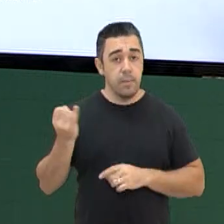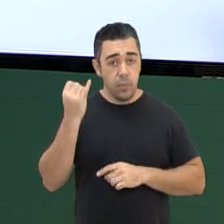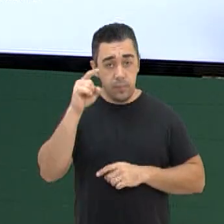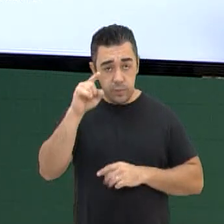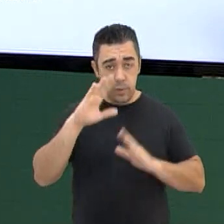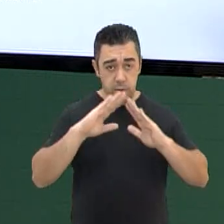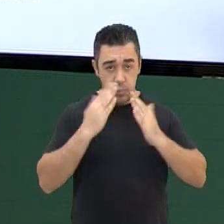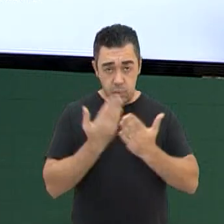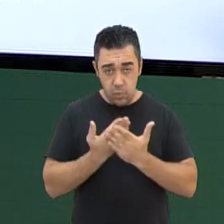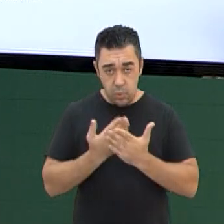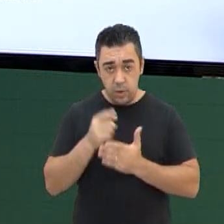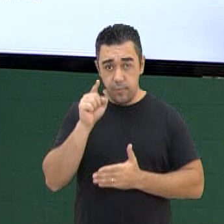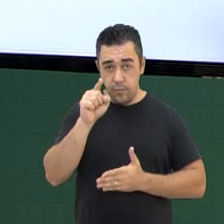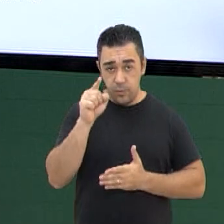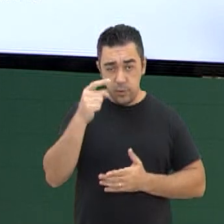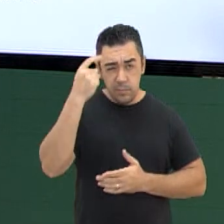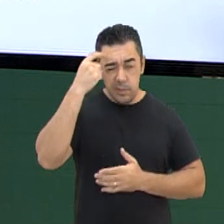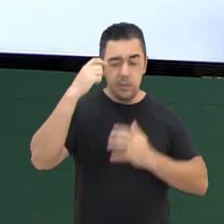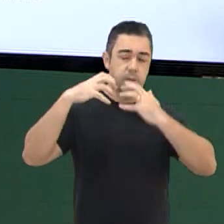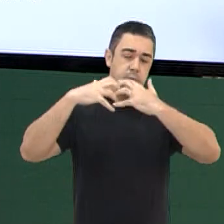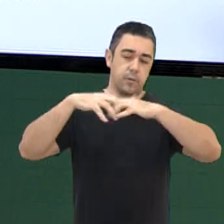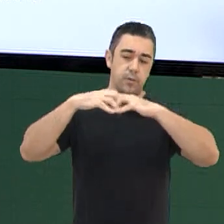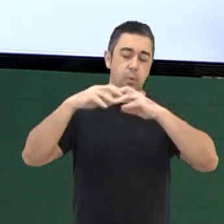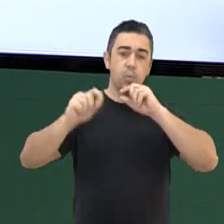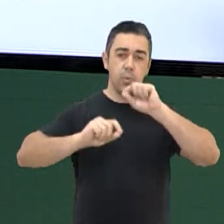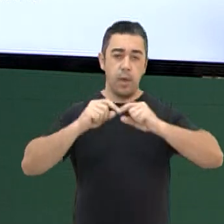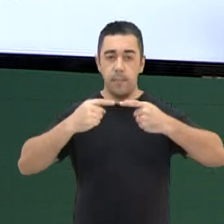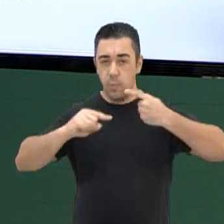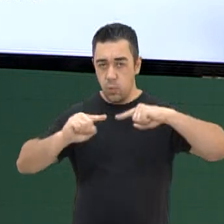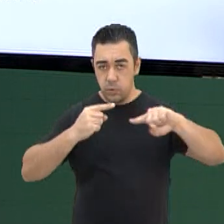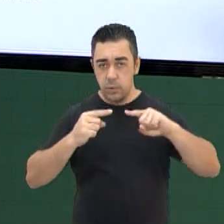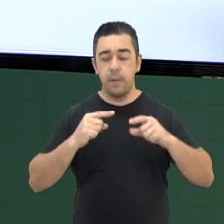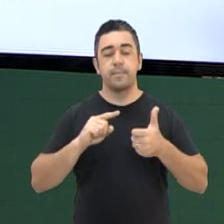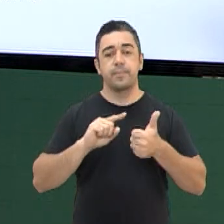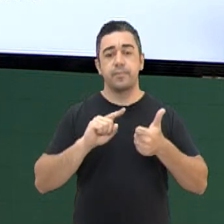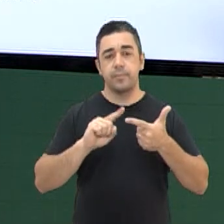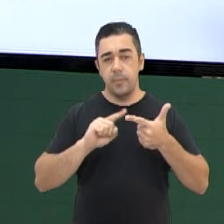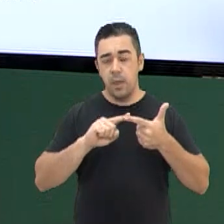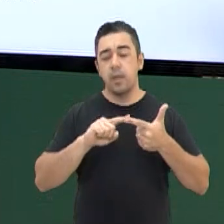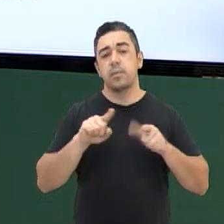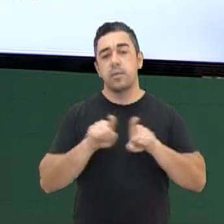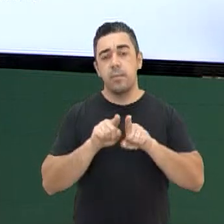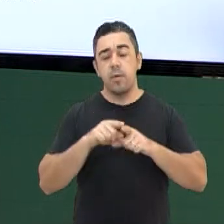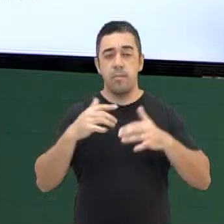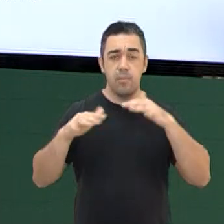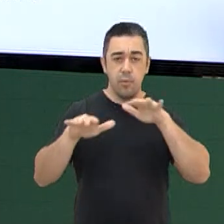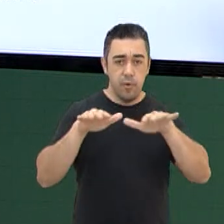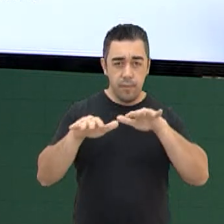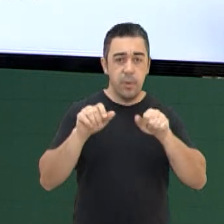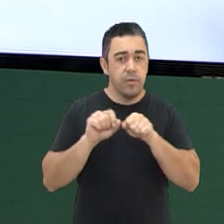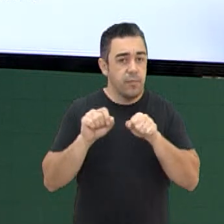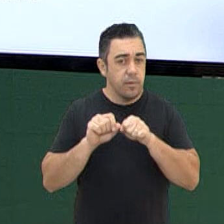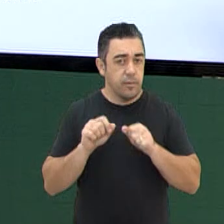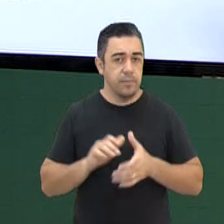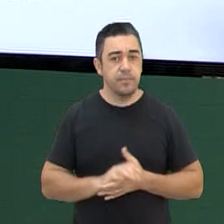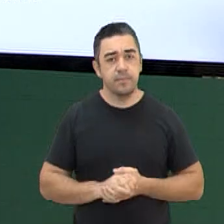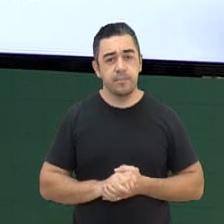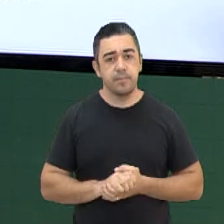na escola que você reflita sobre a música, a letra e também os movimentos que são